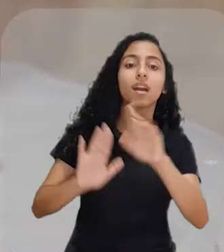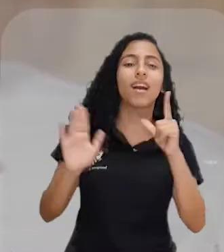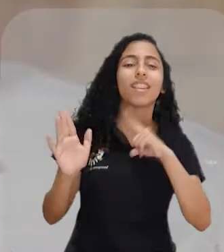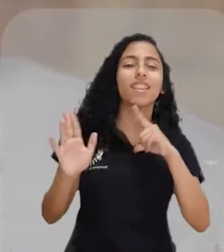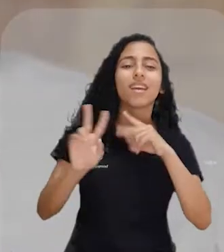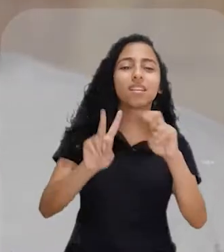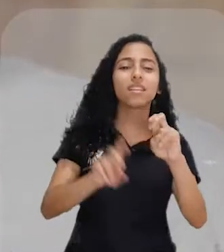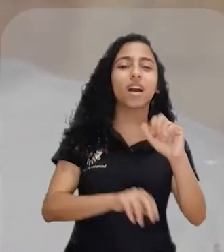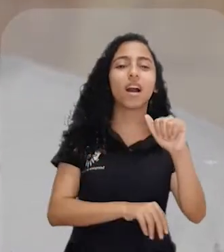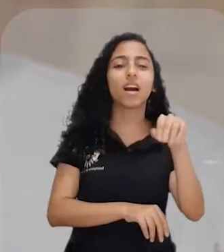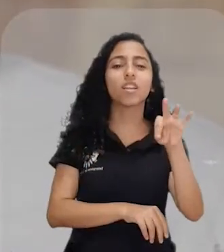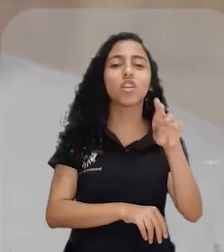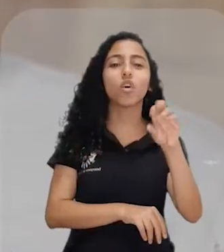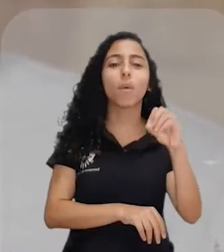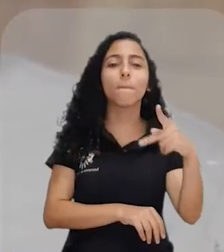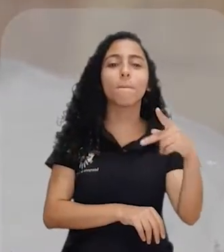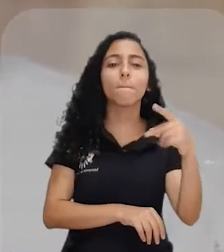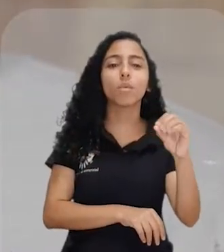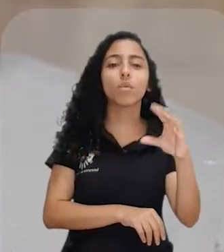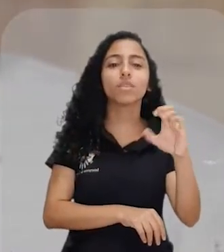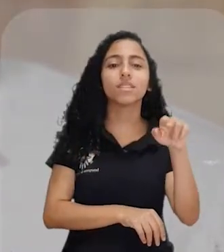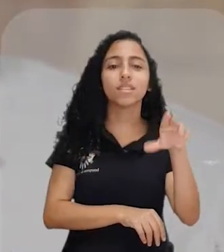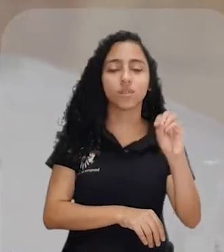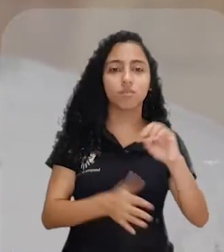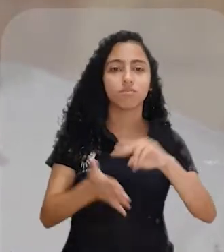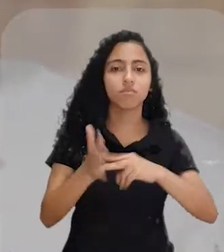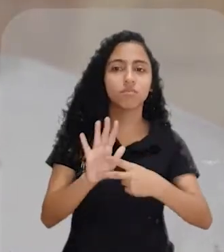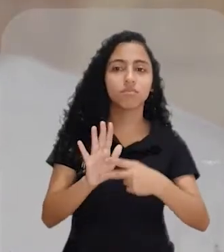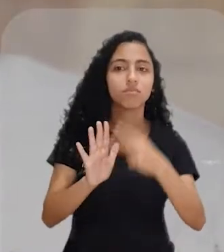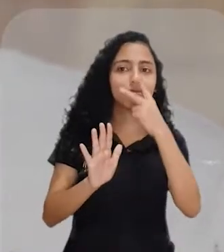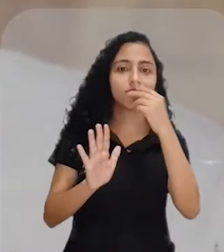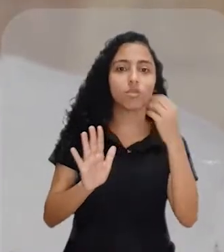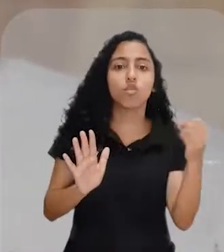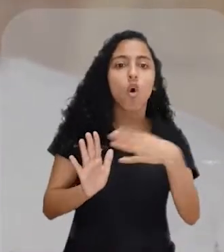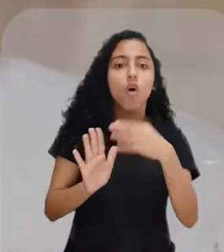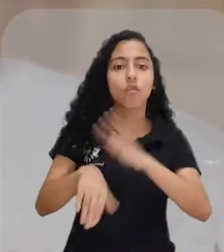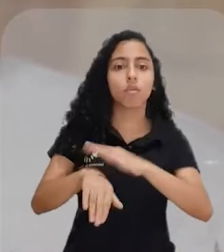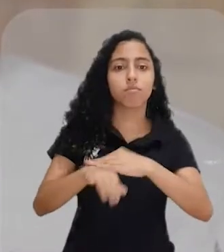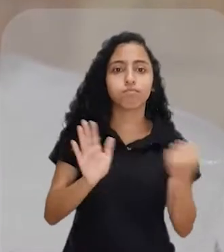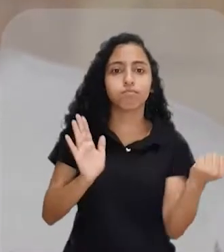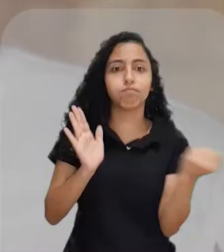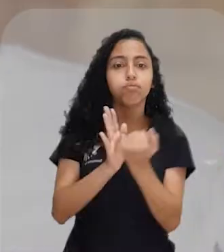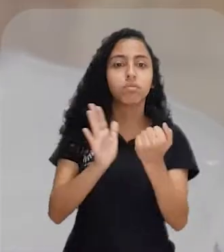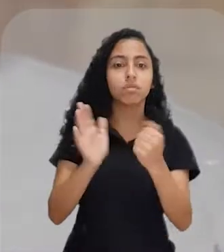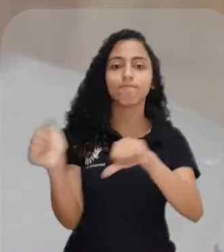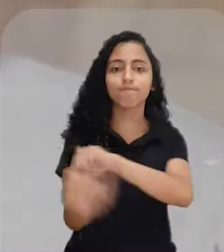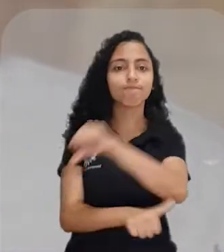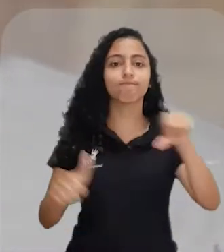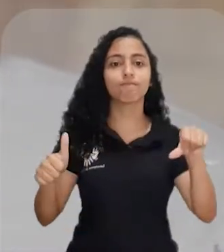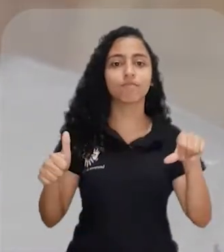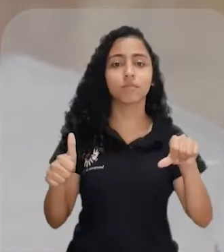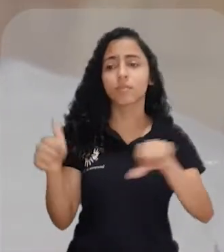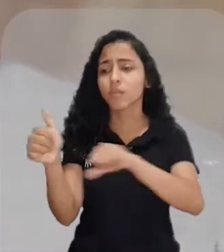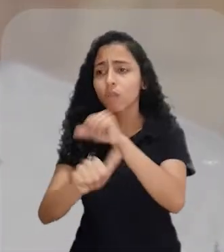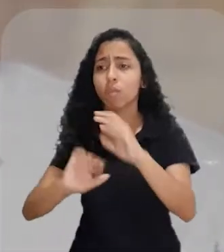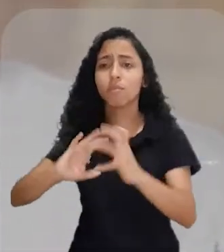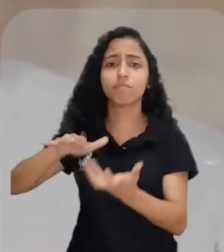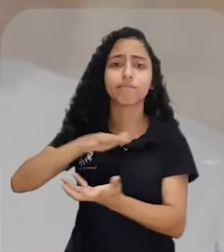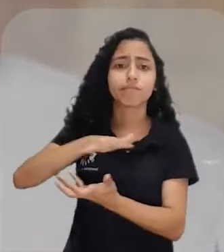gente também o conceito de antropoceno, né? Que seria quase não, é uma nova era marcada por uma transformação tão